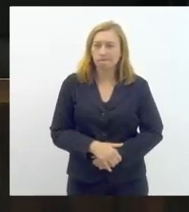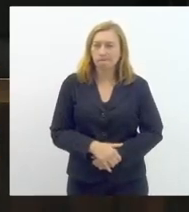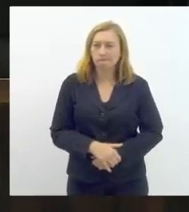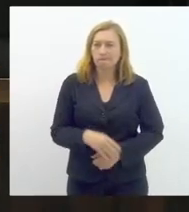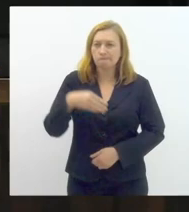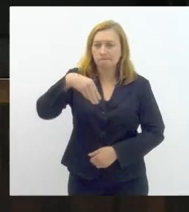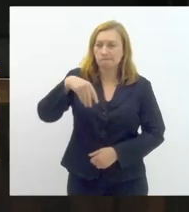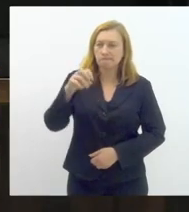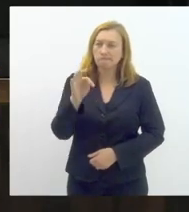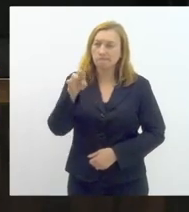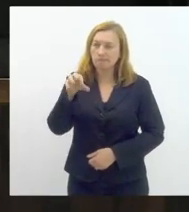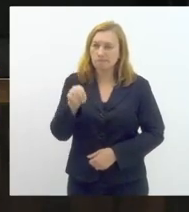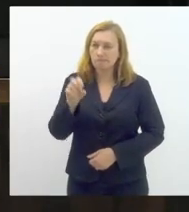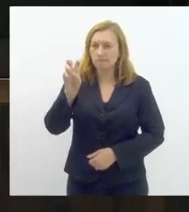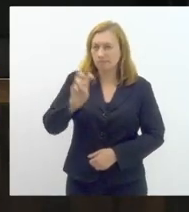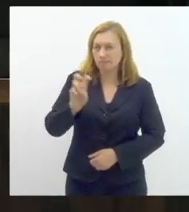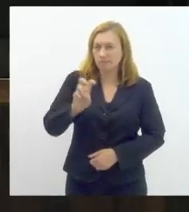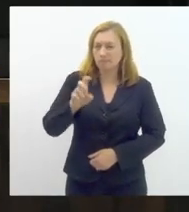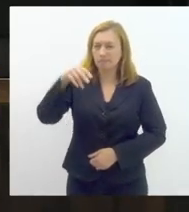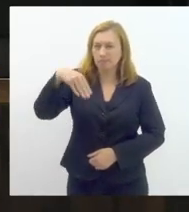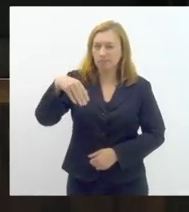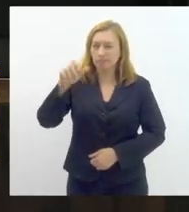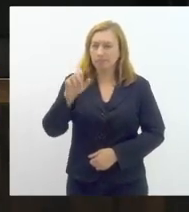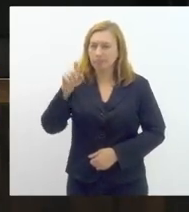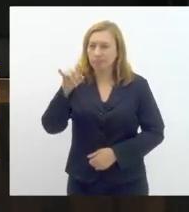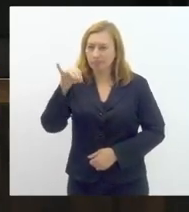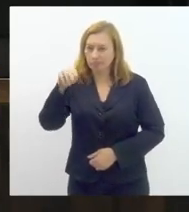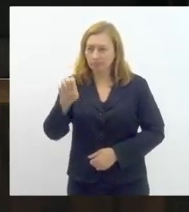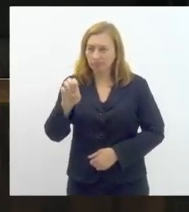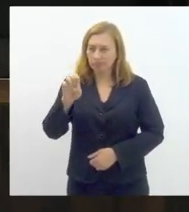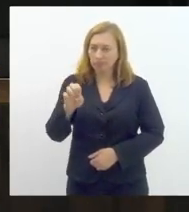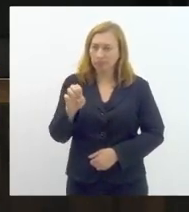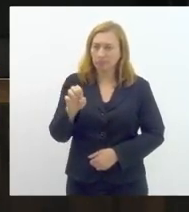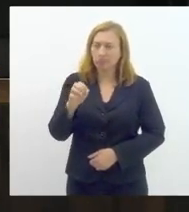Metro 5, Milena Vitória, de Caxias.